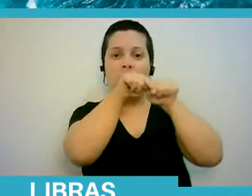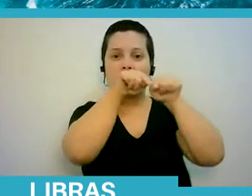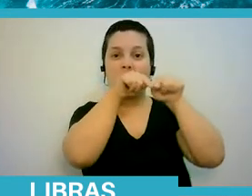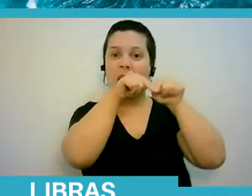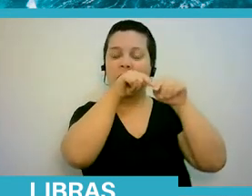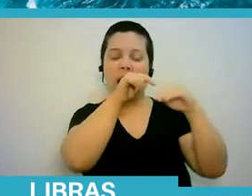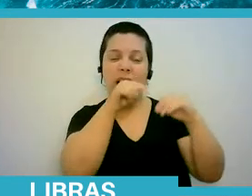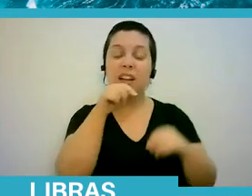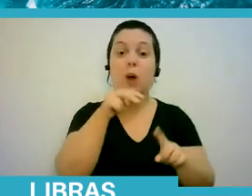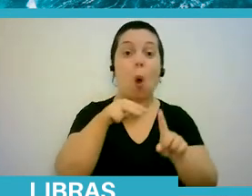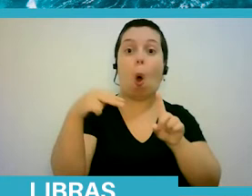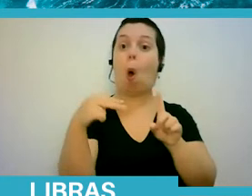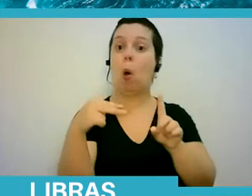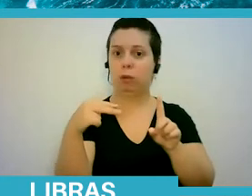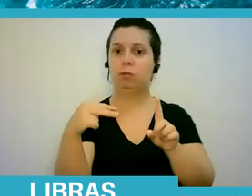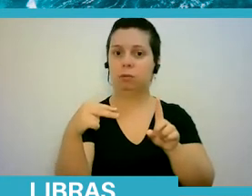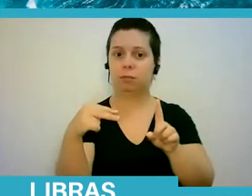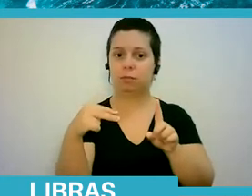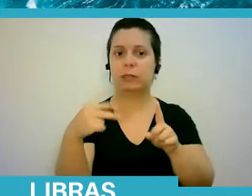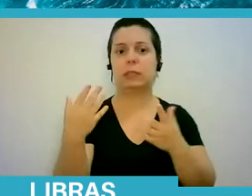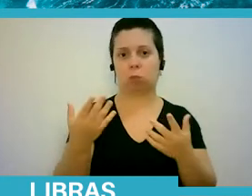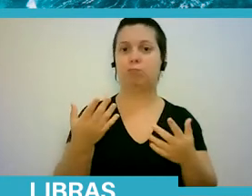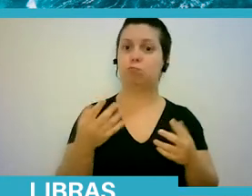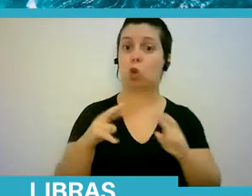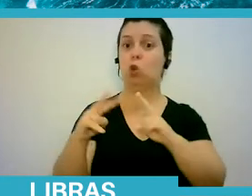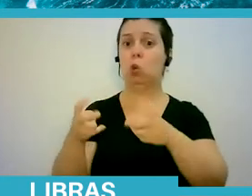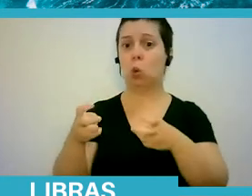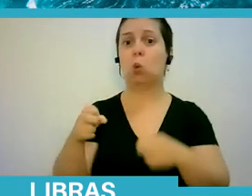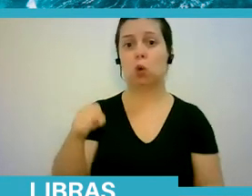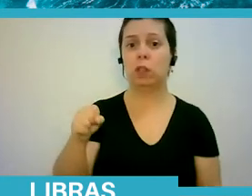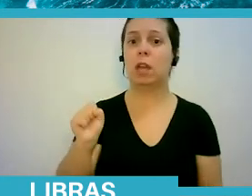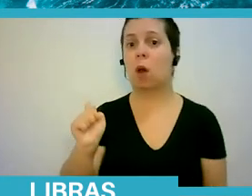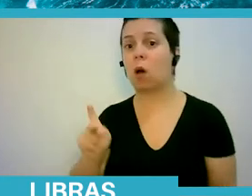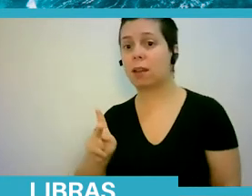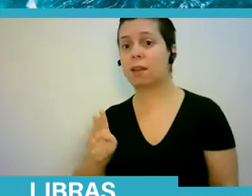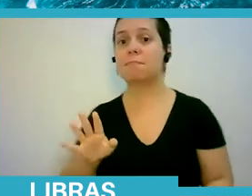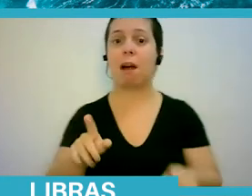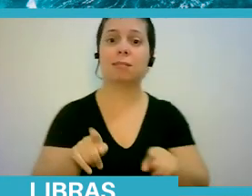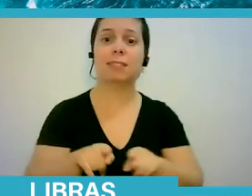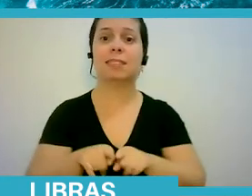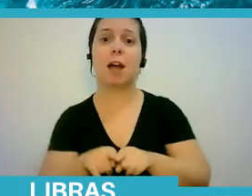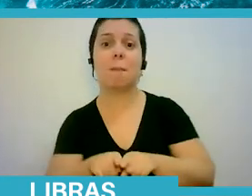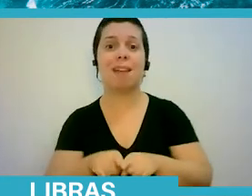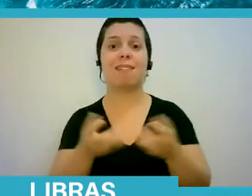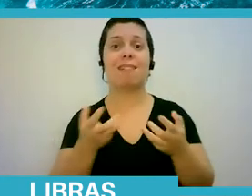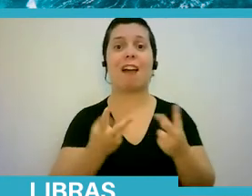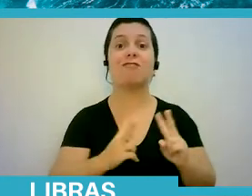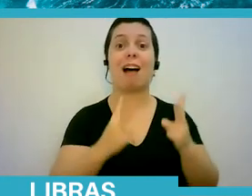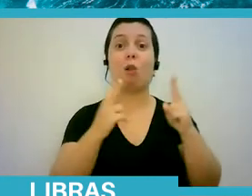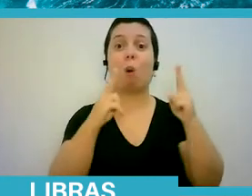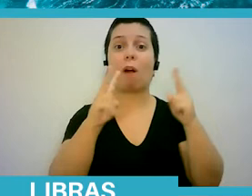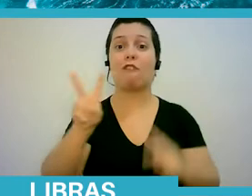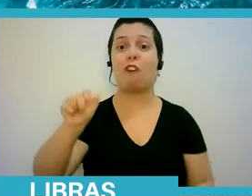outra visão, onde, ao invés da gente meramente procurar por lucros, a gente procura por criação de valor. E a gente começa a